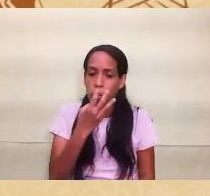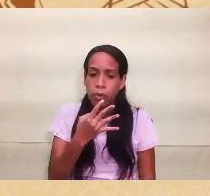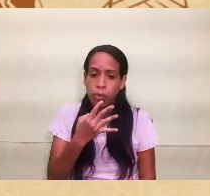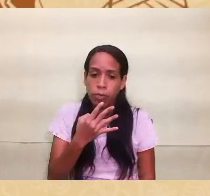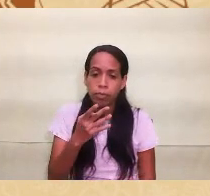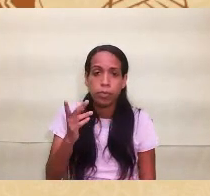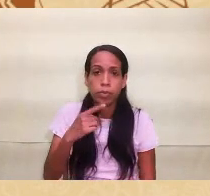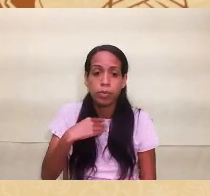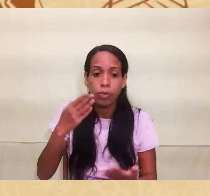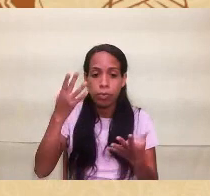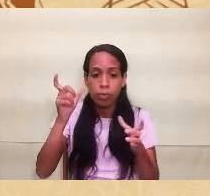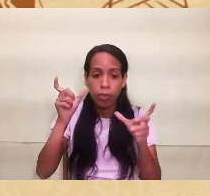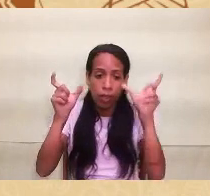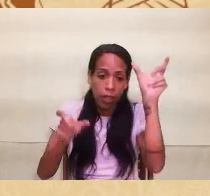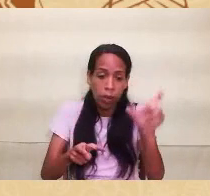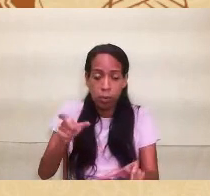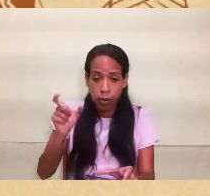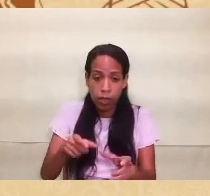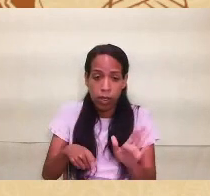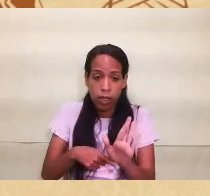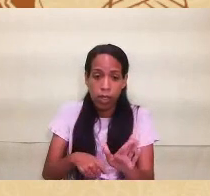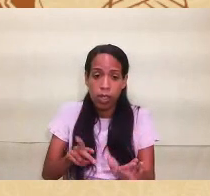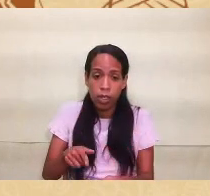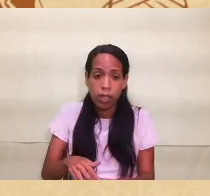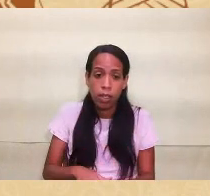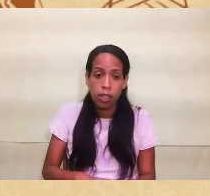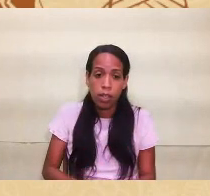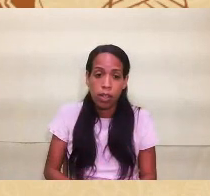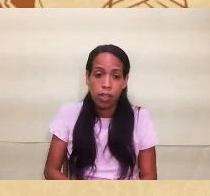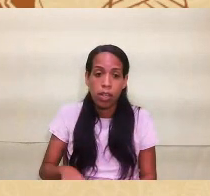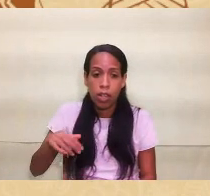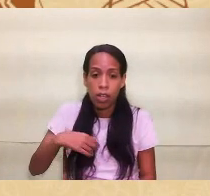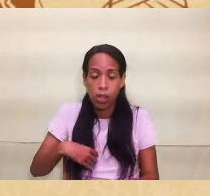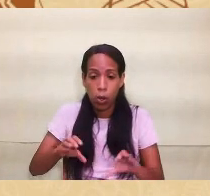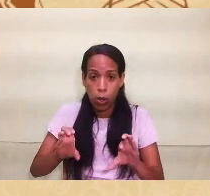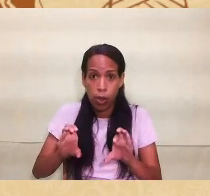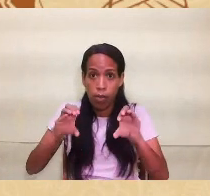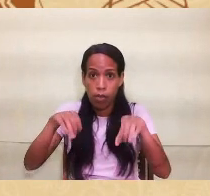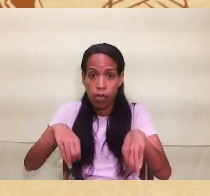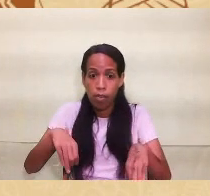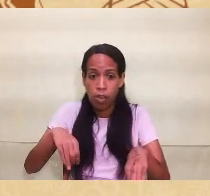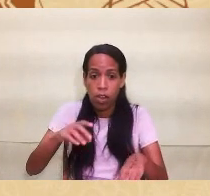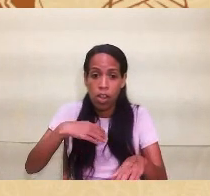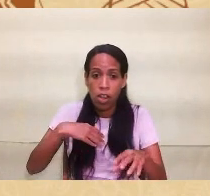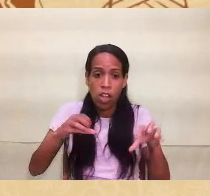me apresentar, que já foi apresentado, né? É, na minha graduação, onde eu dou aula.